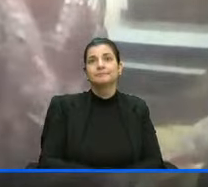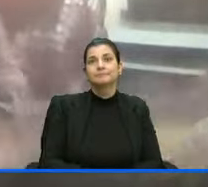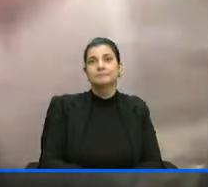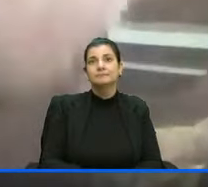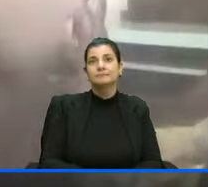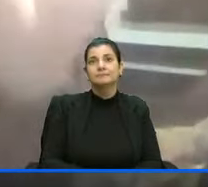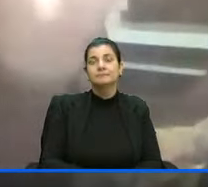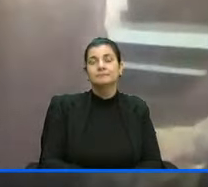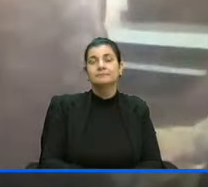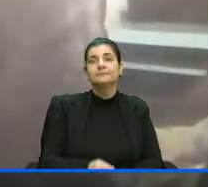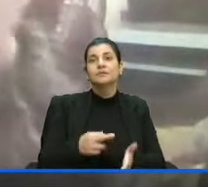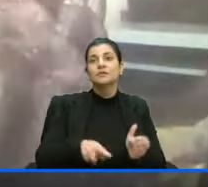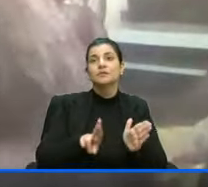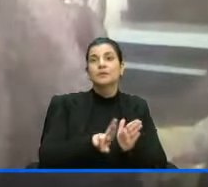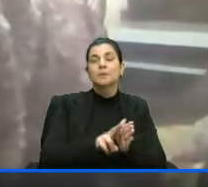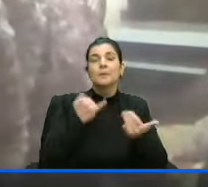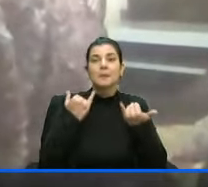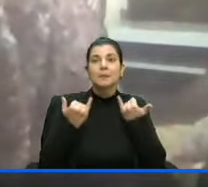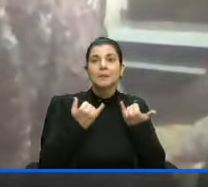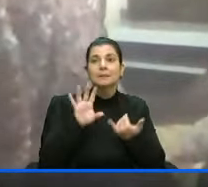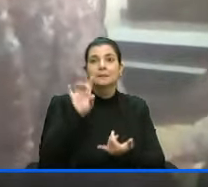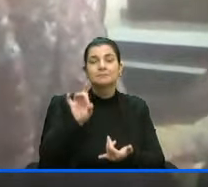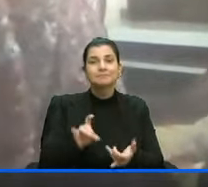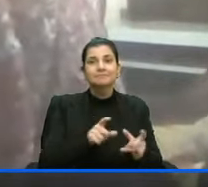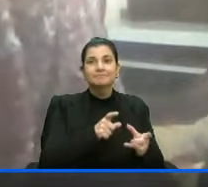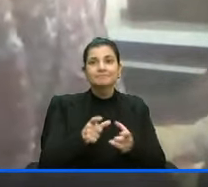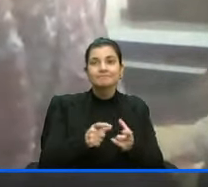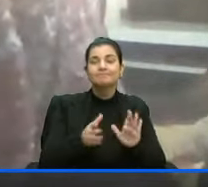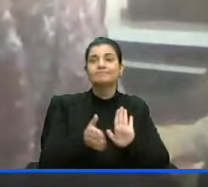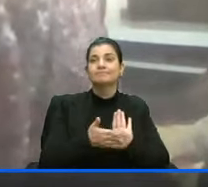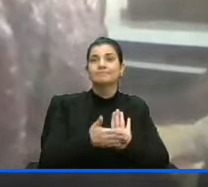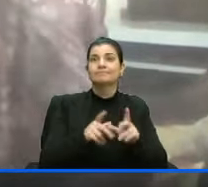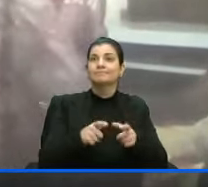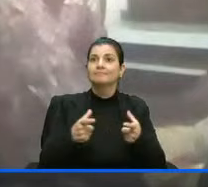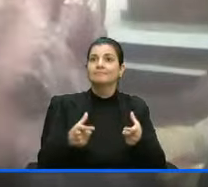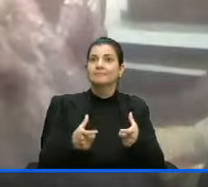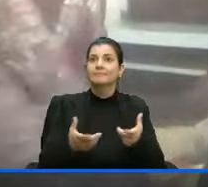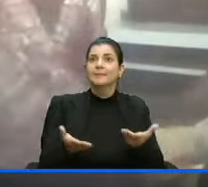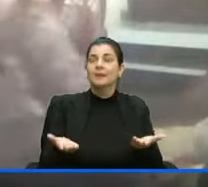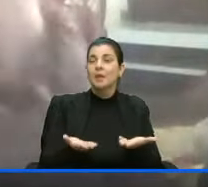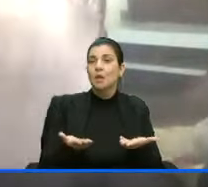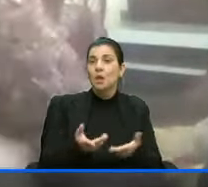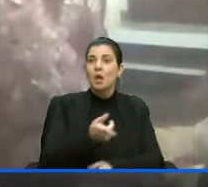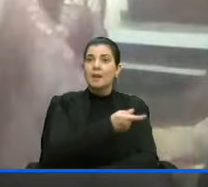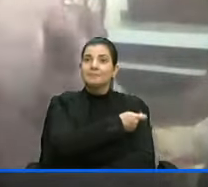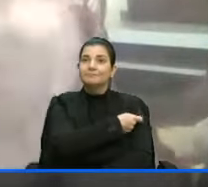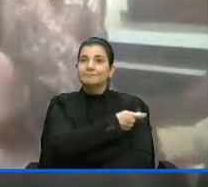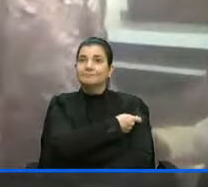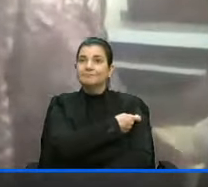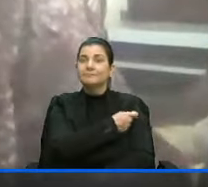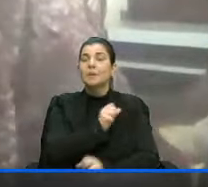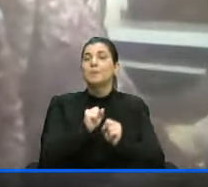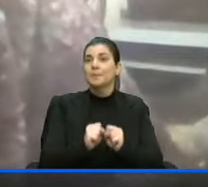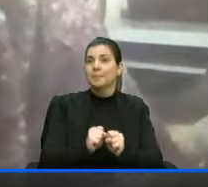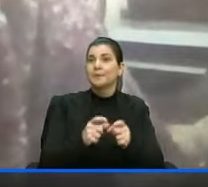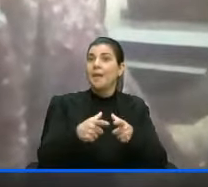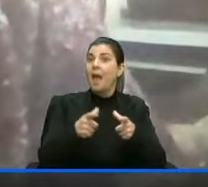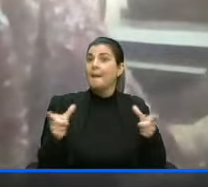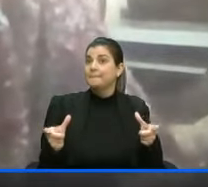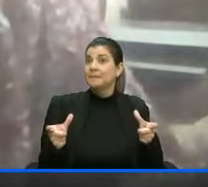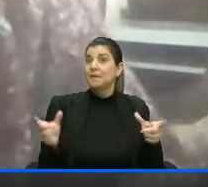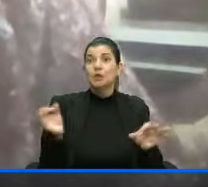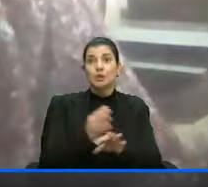gente retomar os dados em cada um dos lugares e as propostas de ampliação. Agora, bora vacinar para poder abrir plenamente as